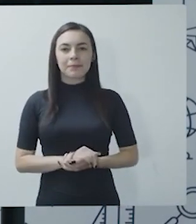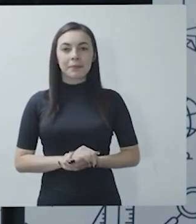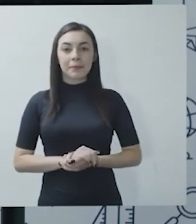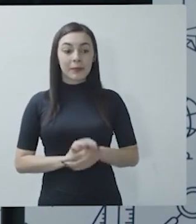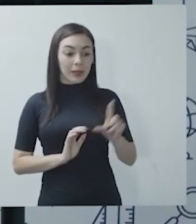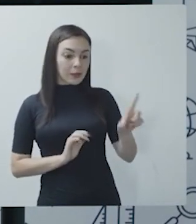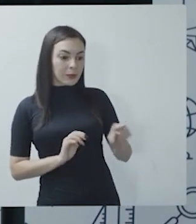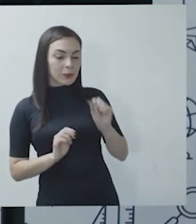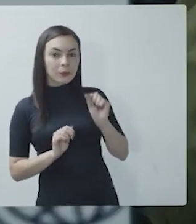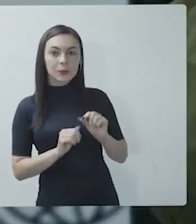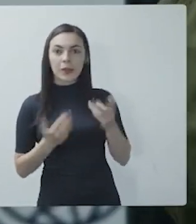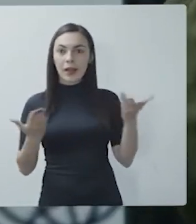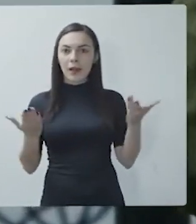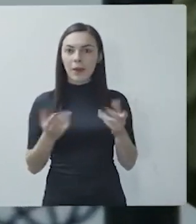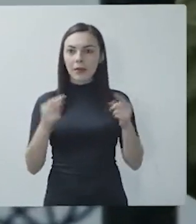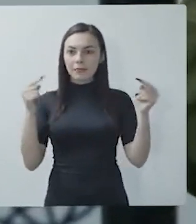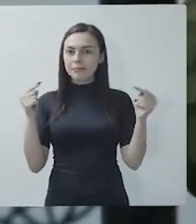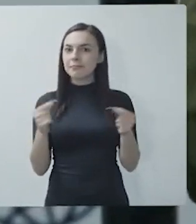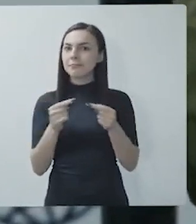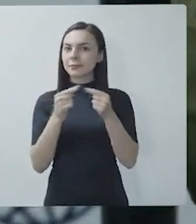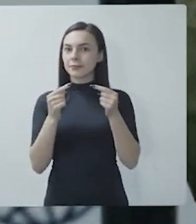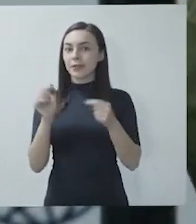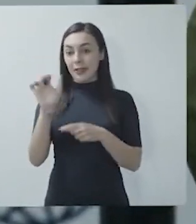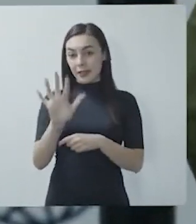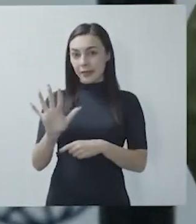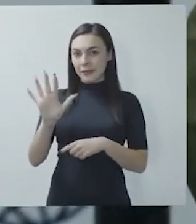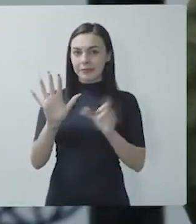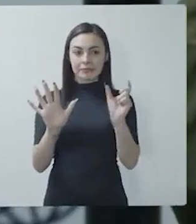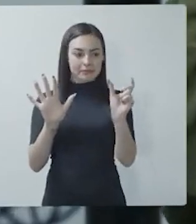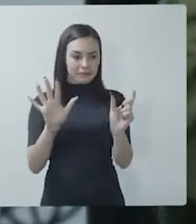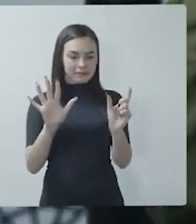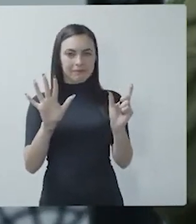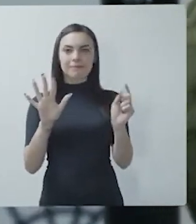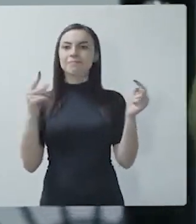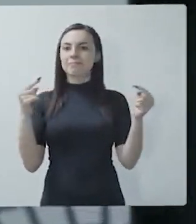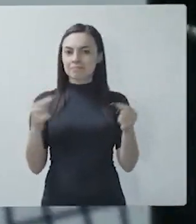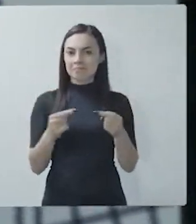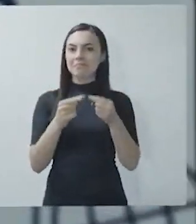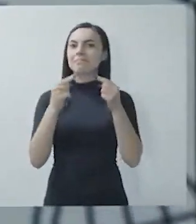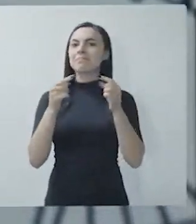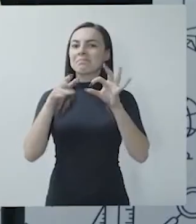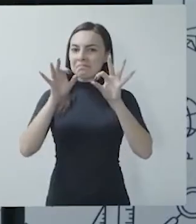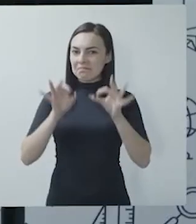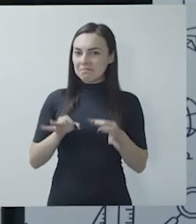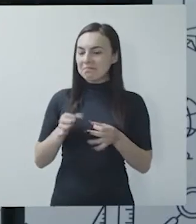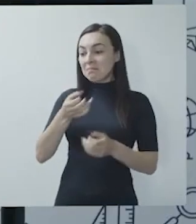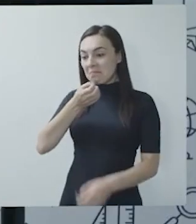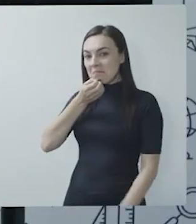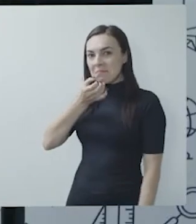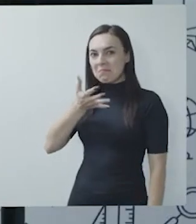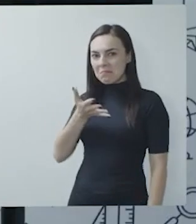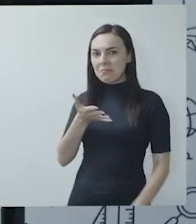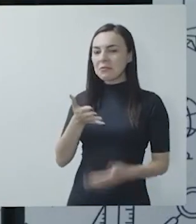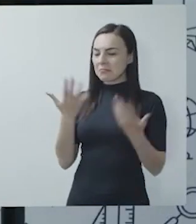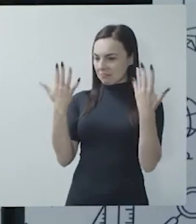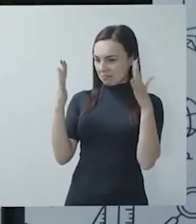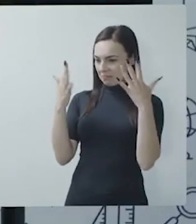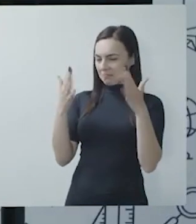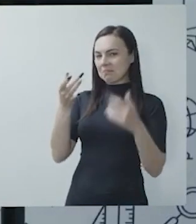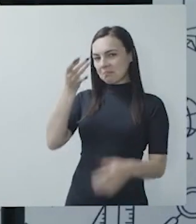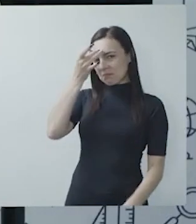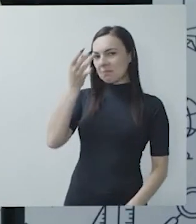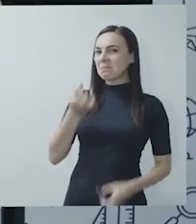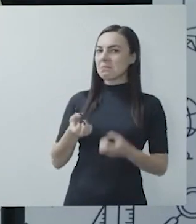Olha aqui. Sabão. O desenho do sabão com a palavra sabão. Muito bem, professora Luciana. Você tá boa de